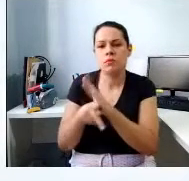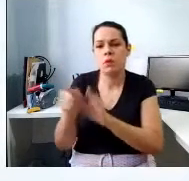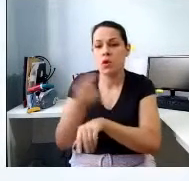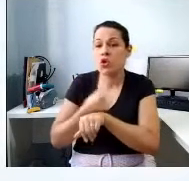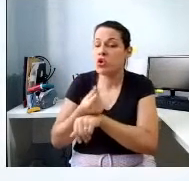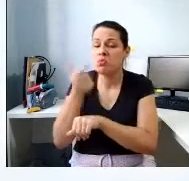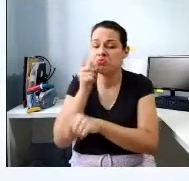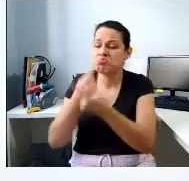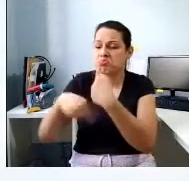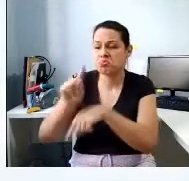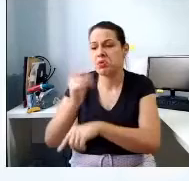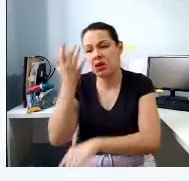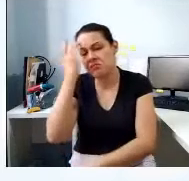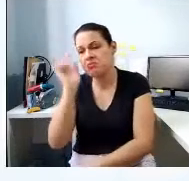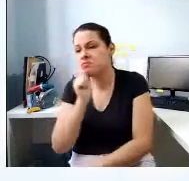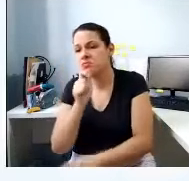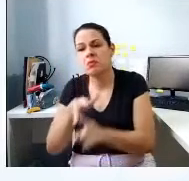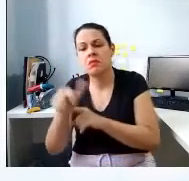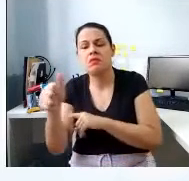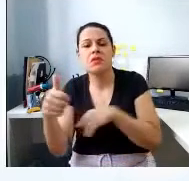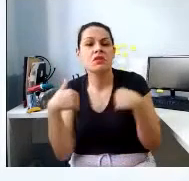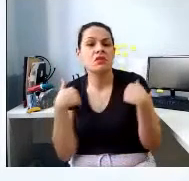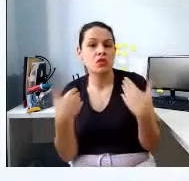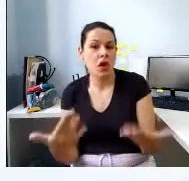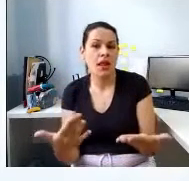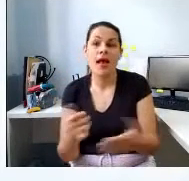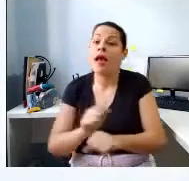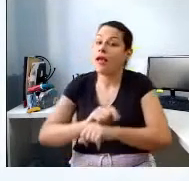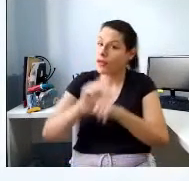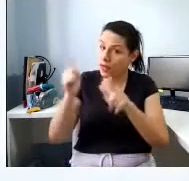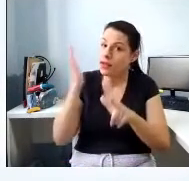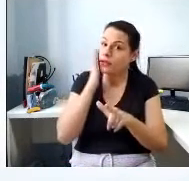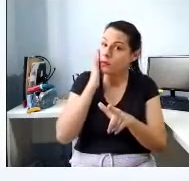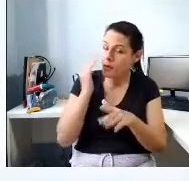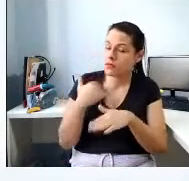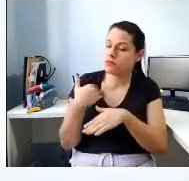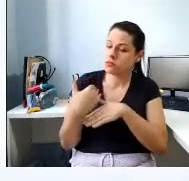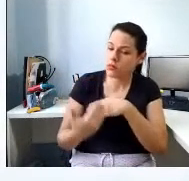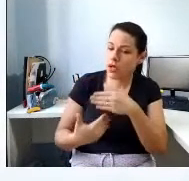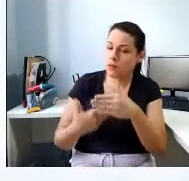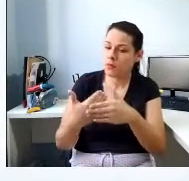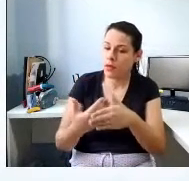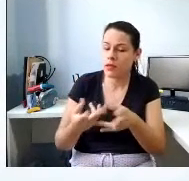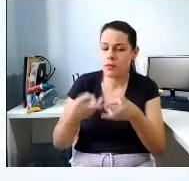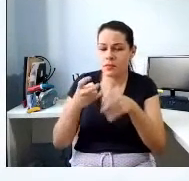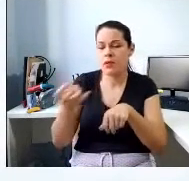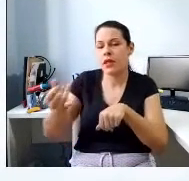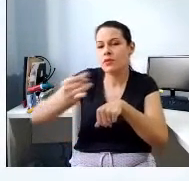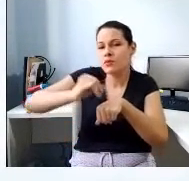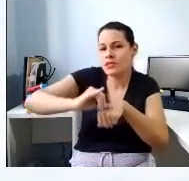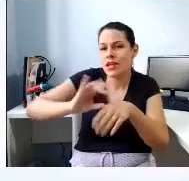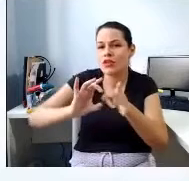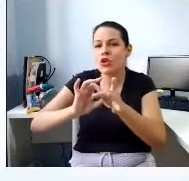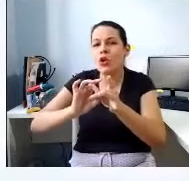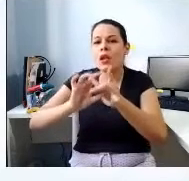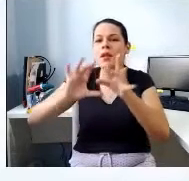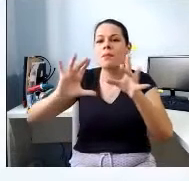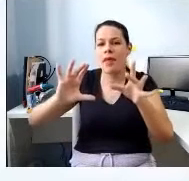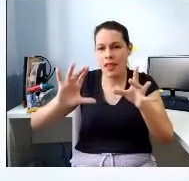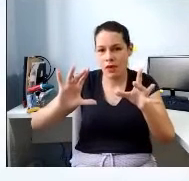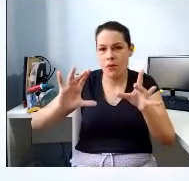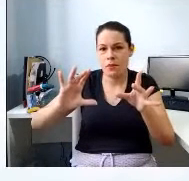vencedora. É verdade que a gente tende a caminhar com essa ideia de que é uma pauta centro-liberal, né? Ou seja, essa pauta mais...